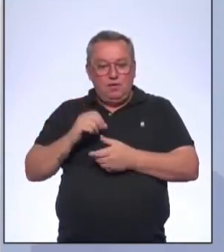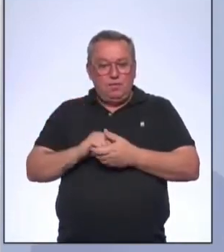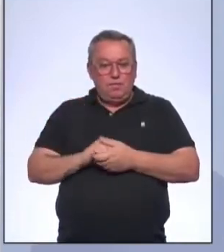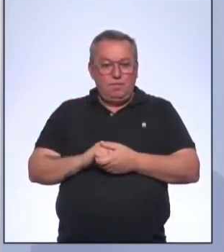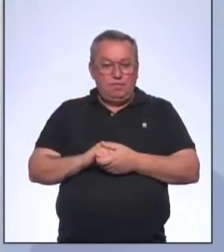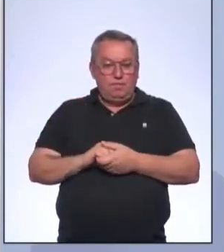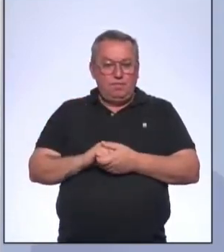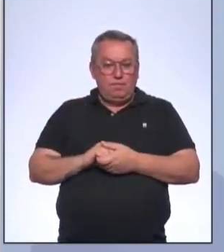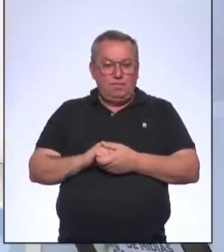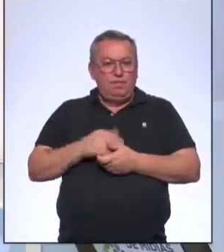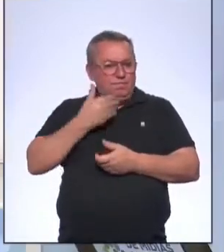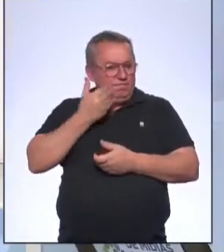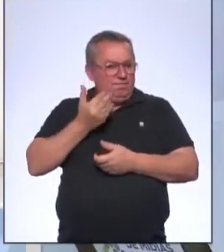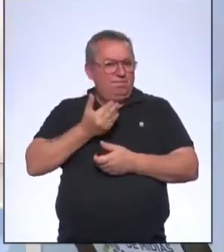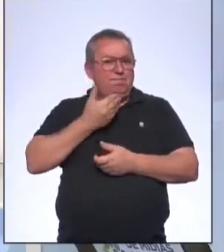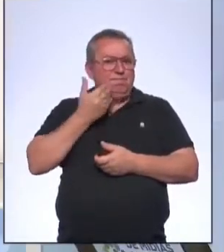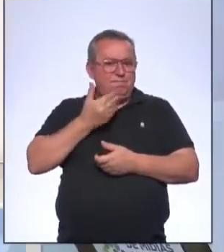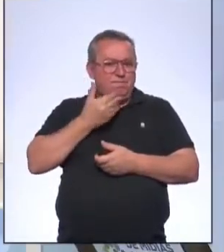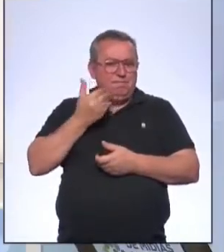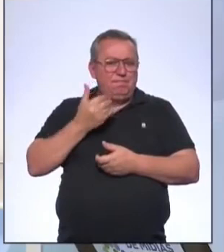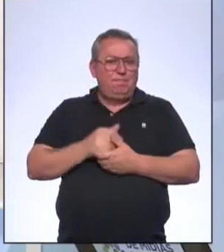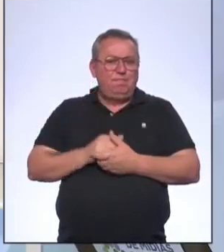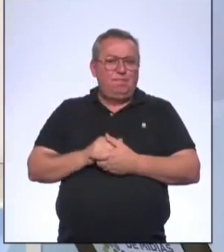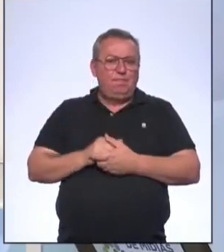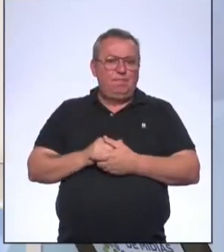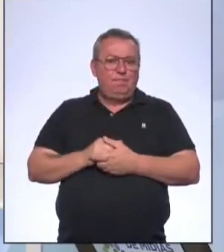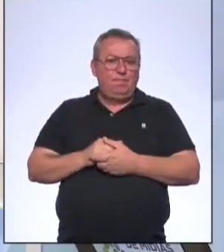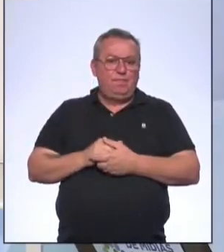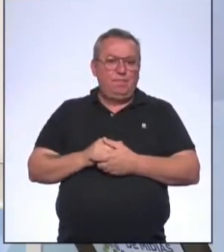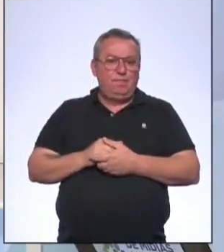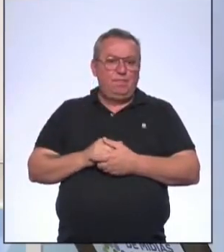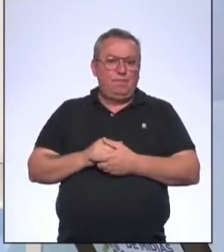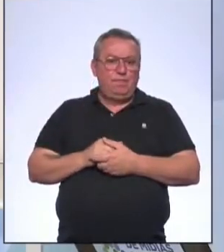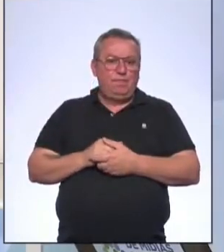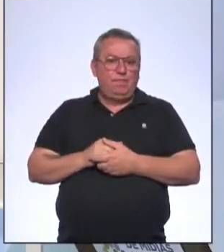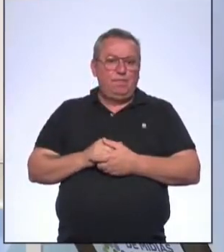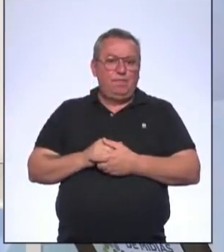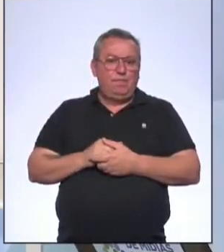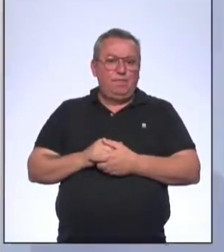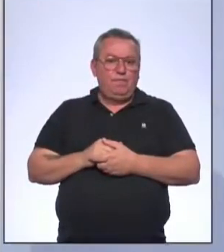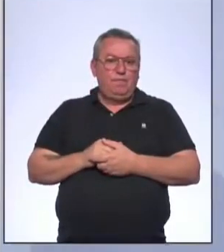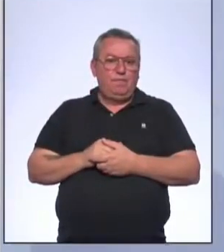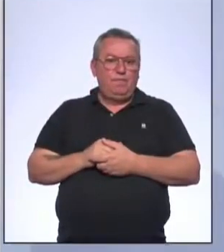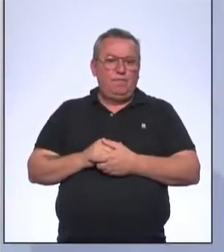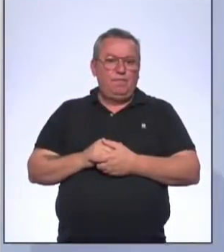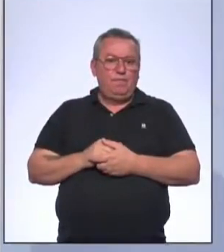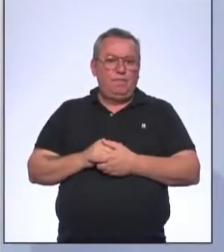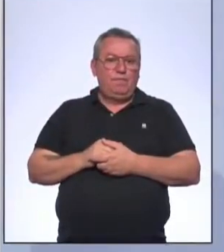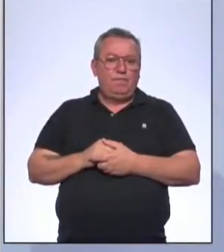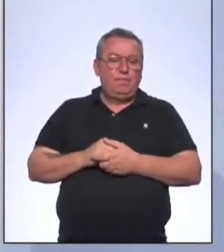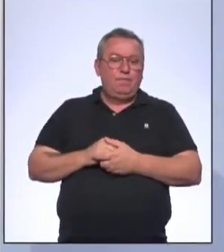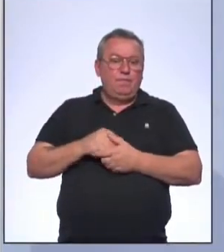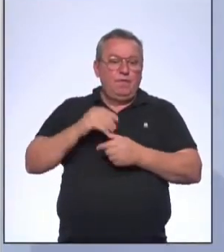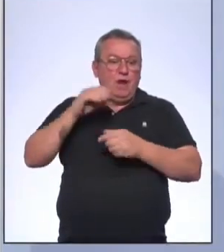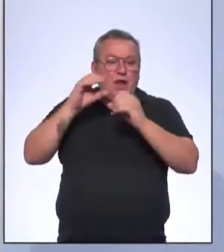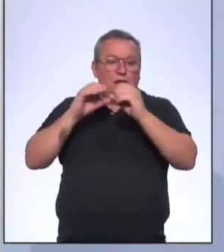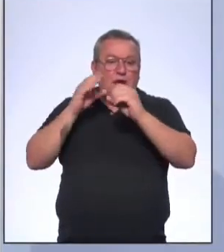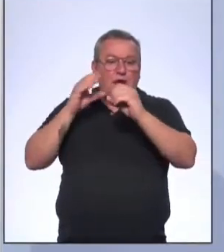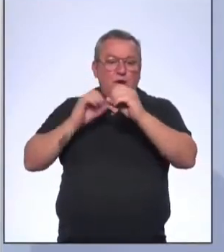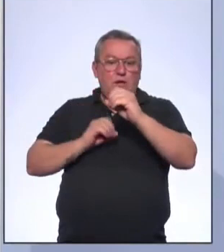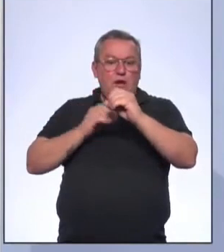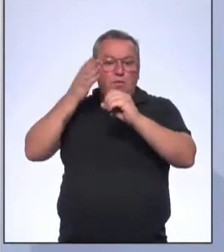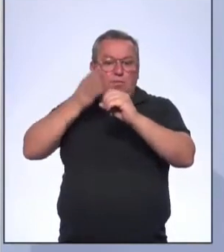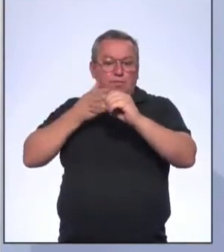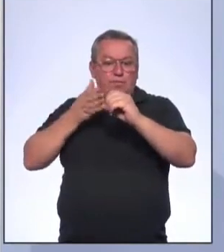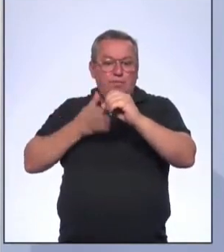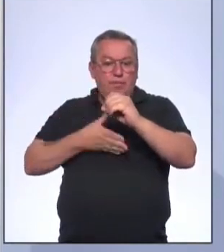120. Fácil, né? Agora eu acho que vai ficar fácil. Vamos lá. Zerinho em cima, zerinho embaixo. Tranquilo. Não é? Posso fazer